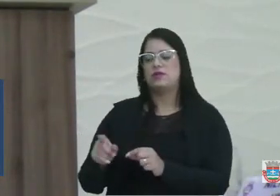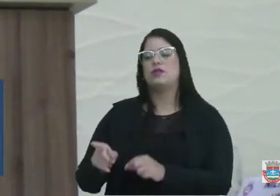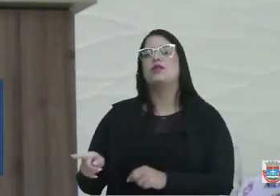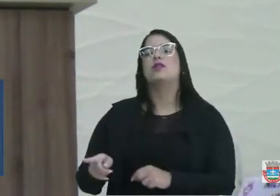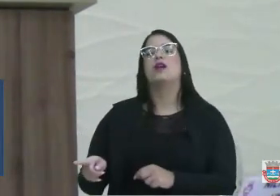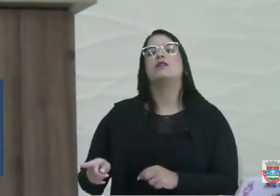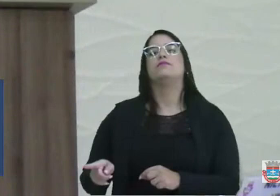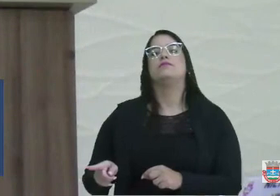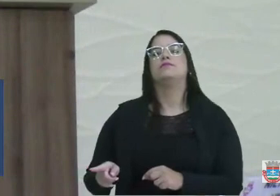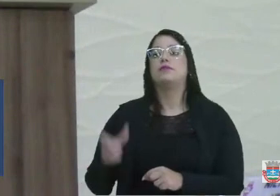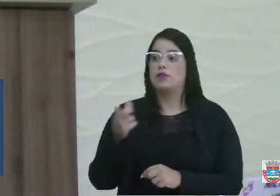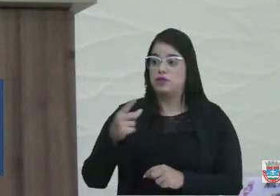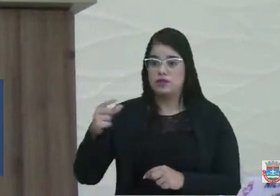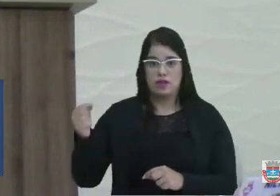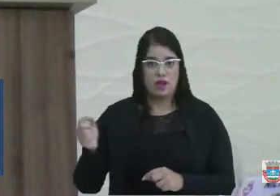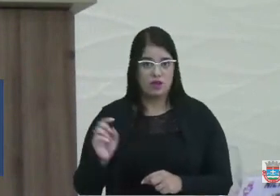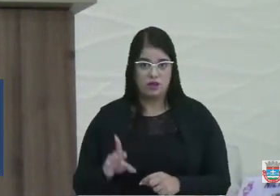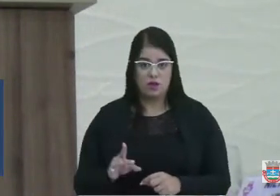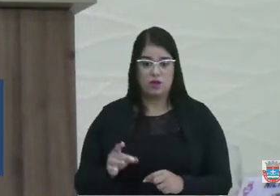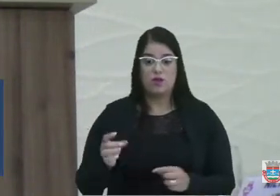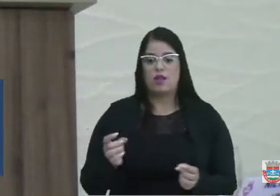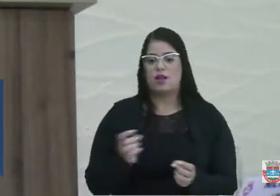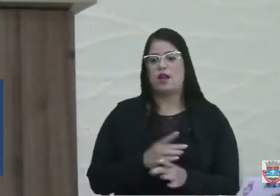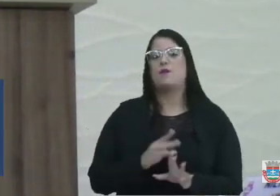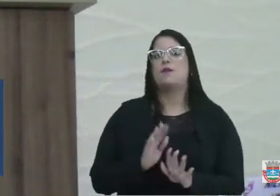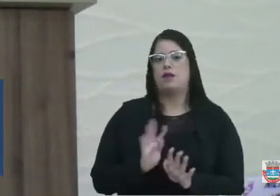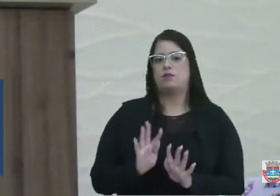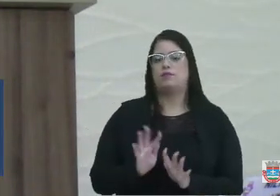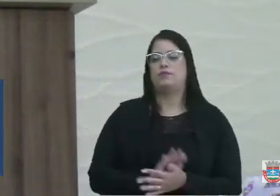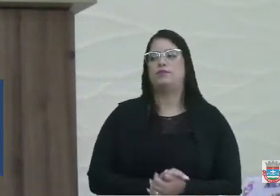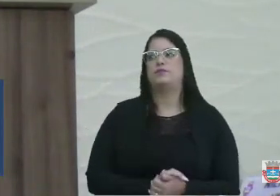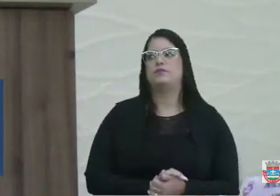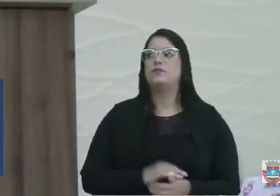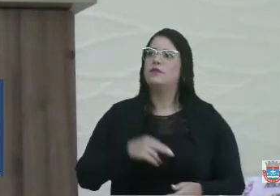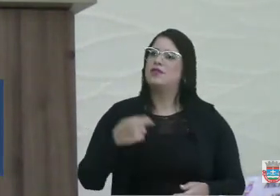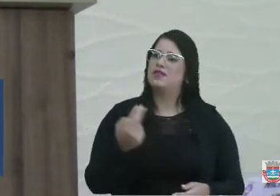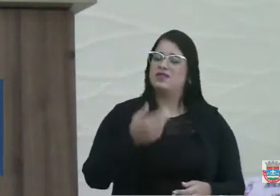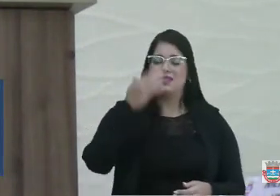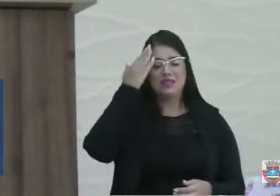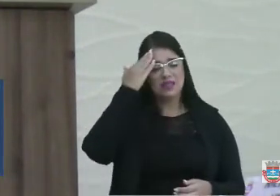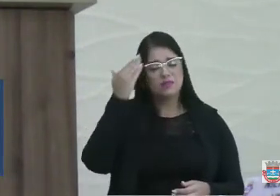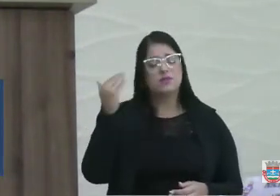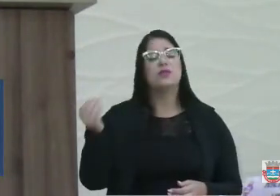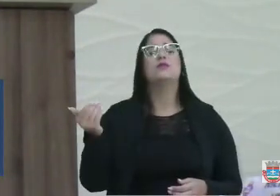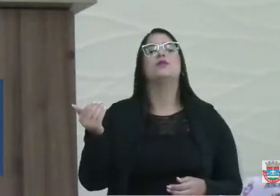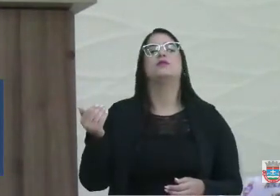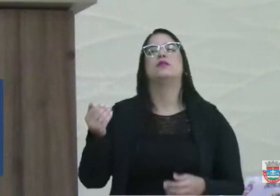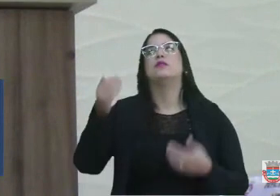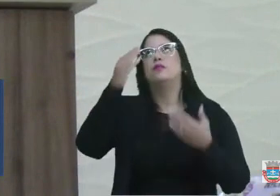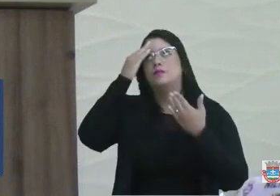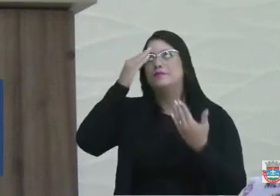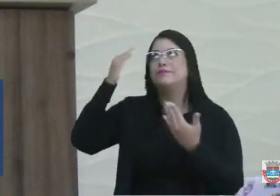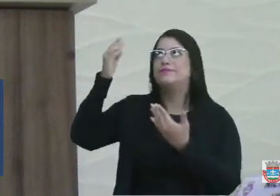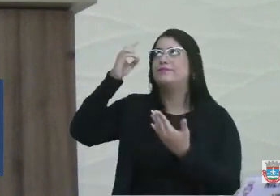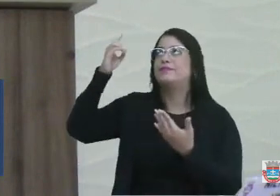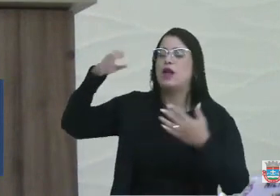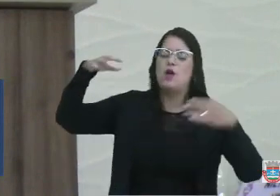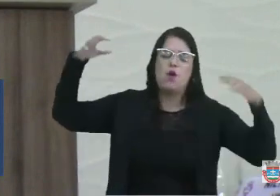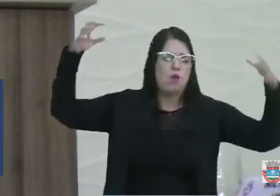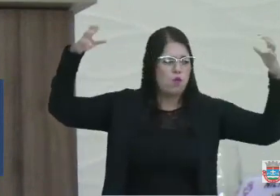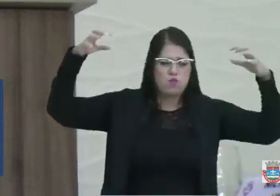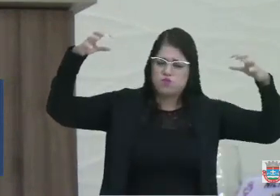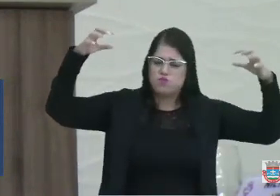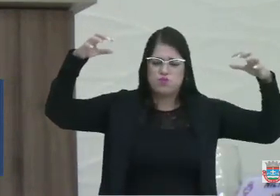quando for feito aquelas estradas todinha. E a gente sabe que a gente teve um ano que, graças a Deus, choveu muito, se dificultou